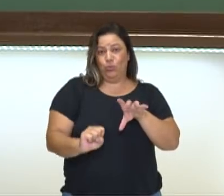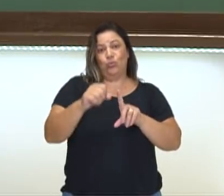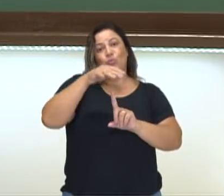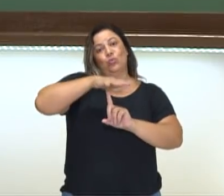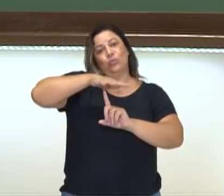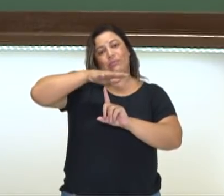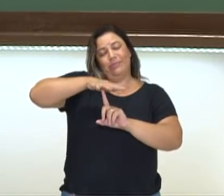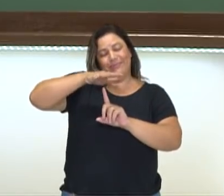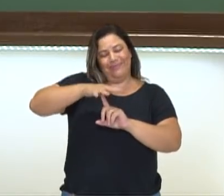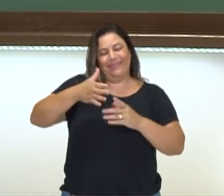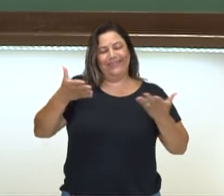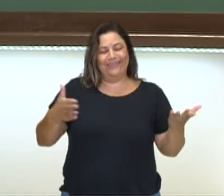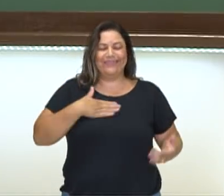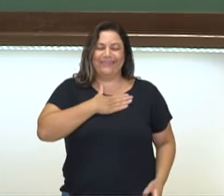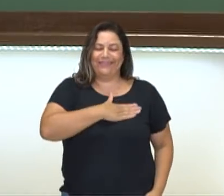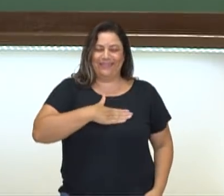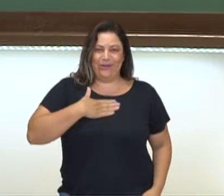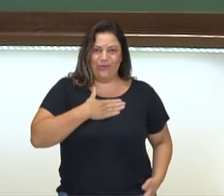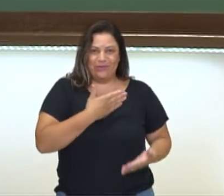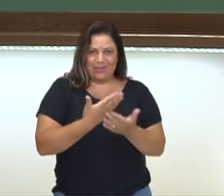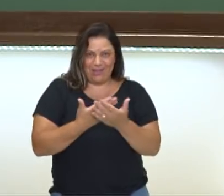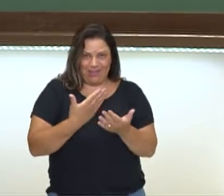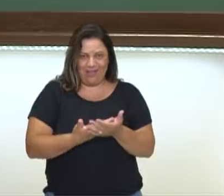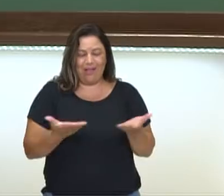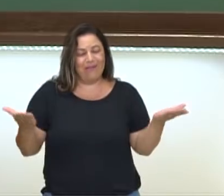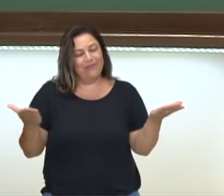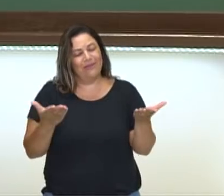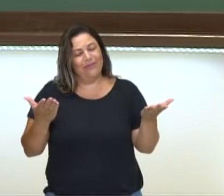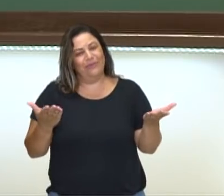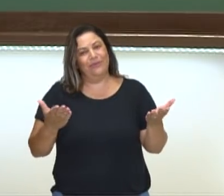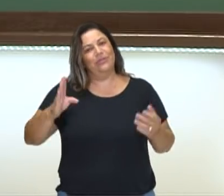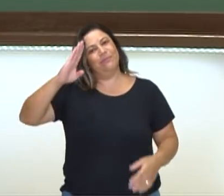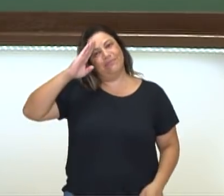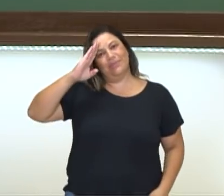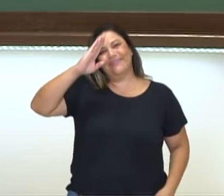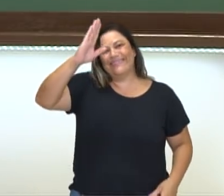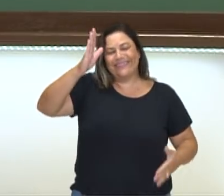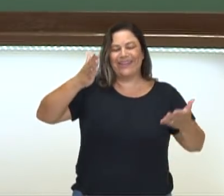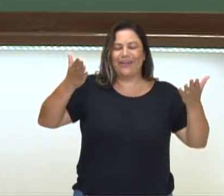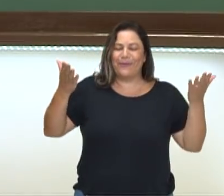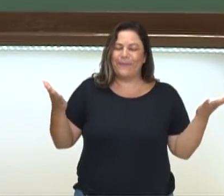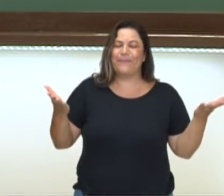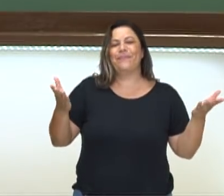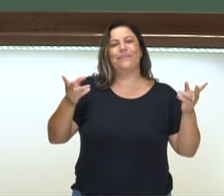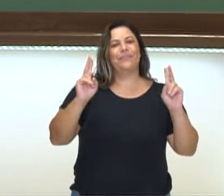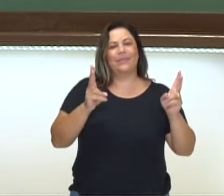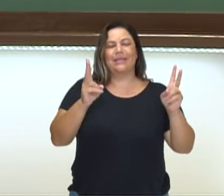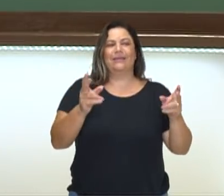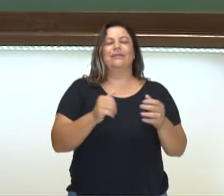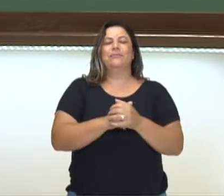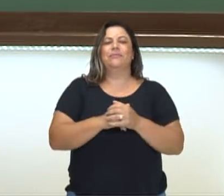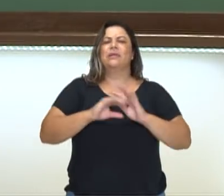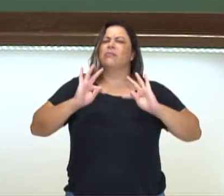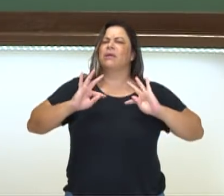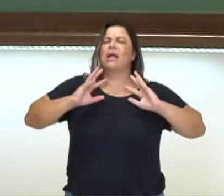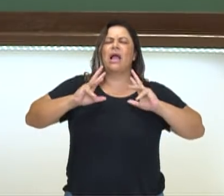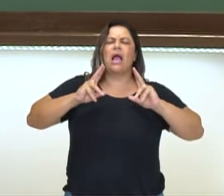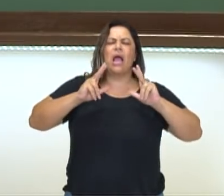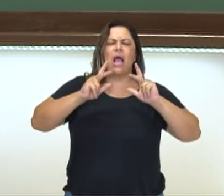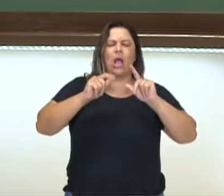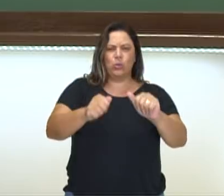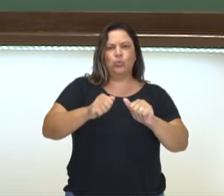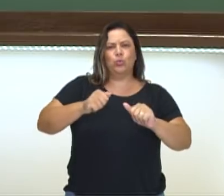Paraná. Espero que vocês tenham gostado da aula de hoje. Eu me despeço com aquele nosso habitual Shalom para todos os